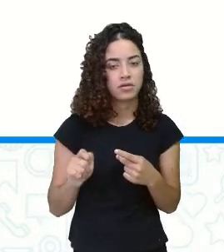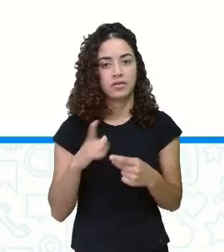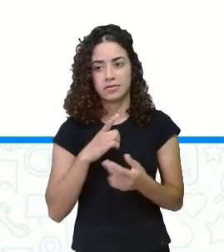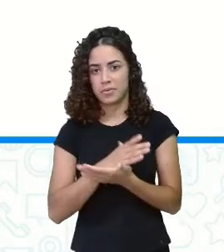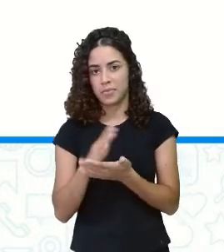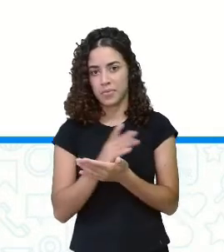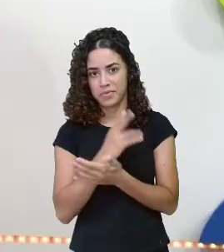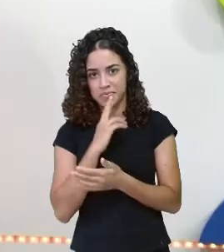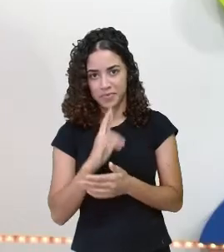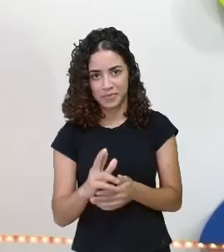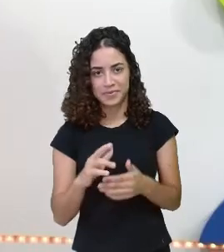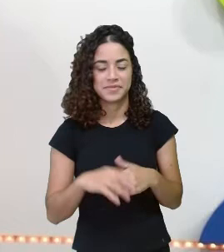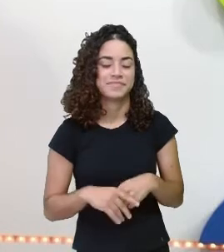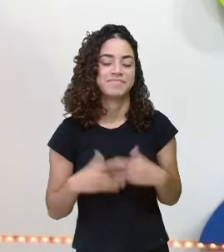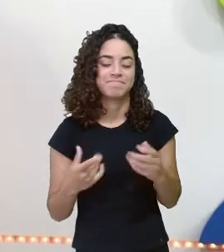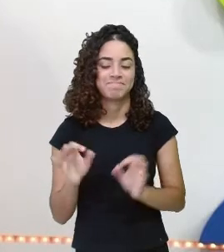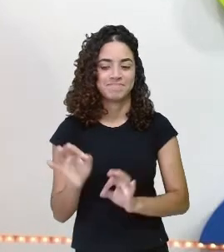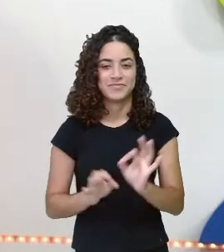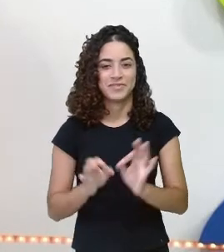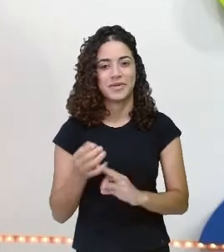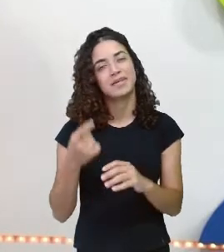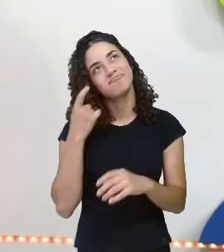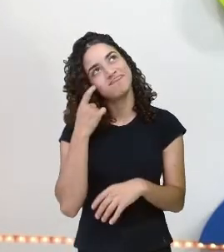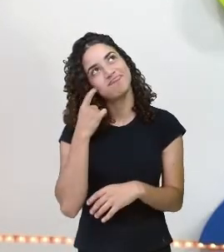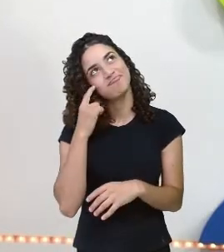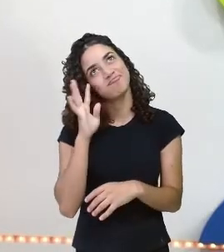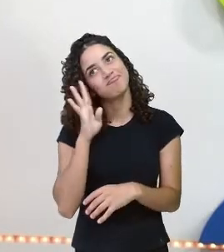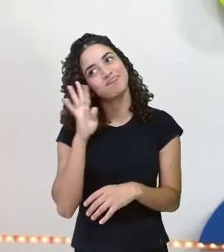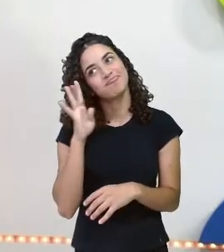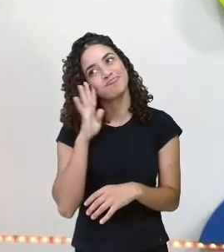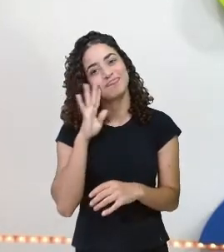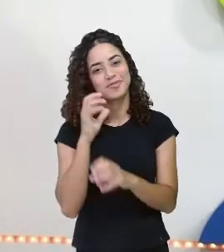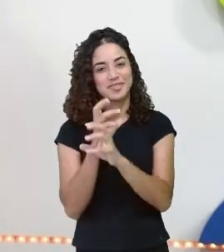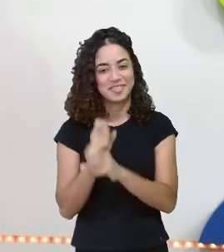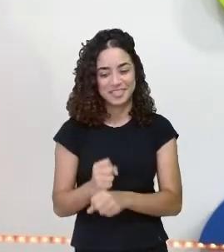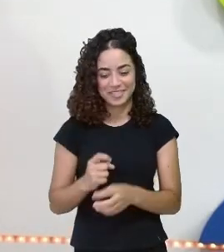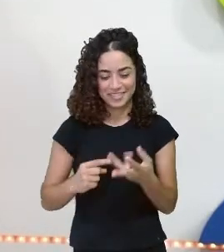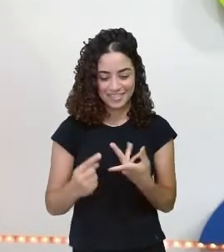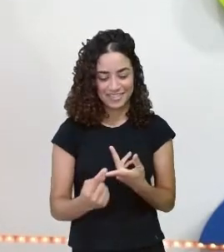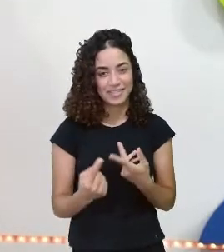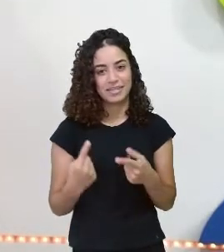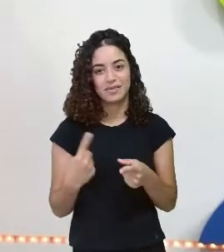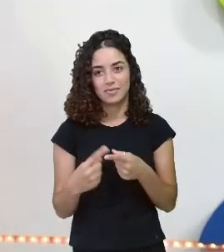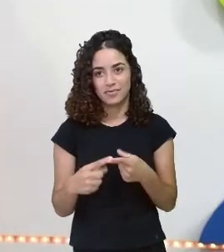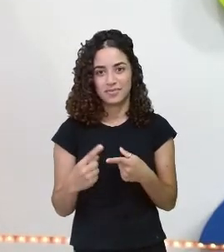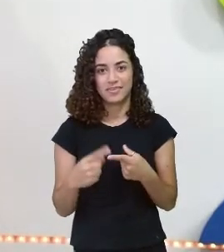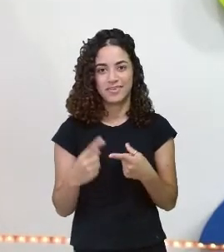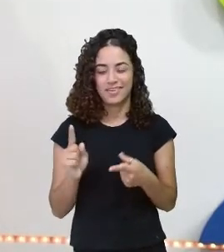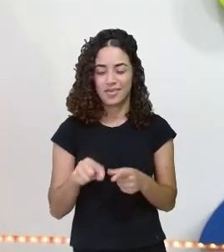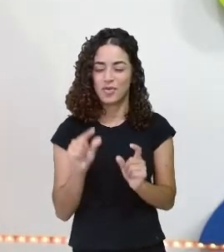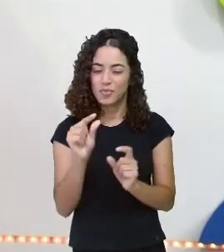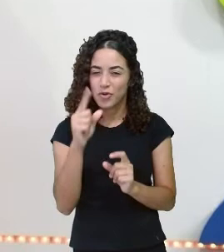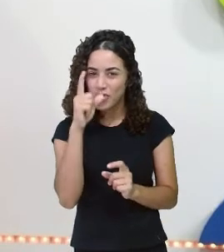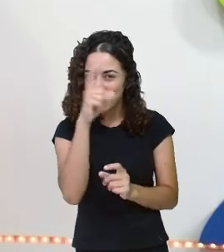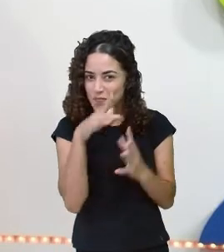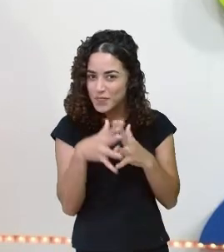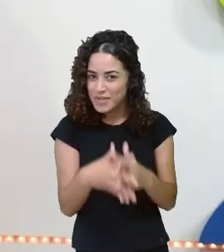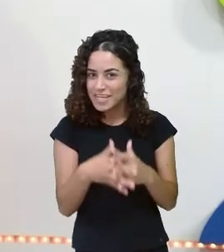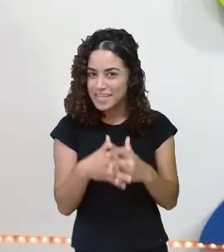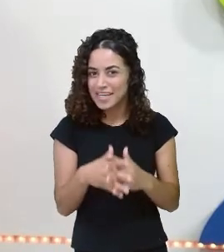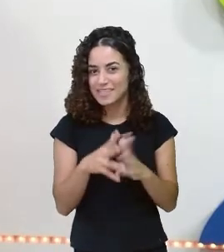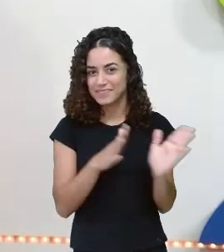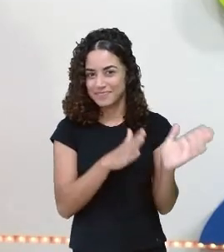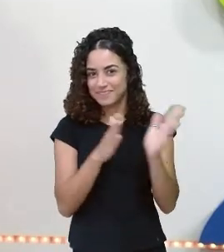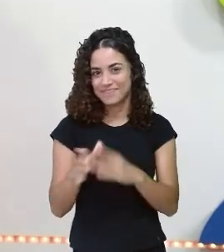resposta? Eles estão organizando ainda o pensamento, fazendo os cálculos, porque, vamos convir, né, professora? É um pouquinho complicado essa parte